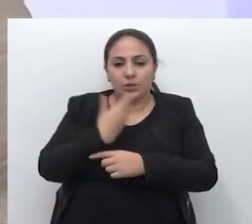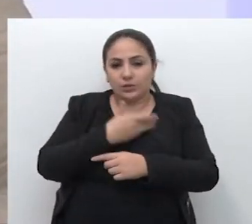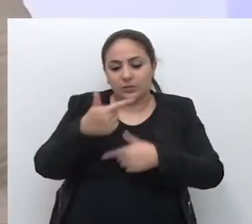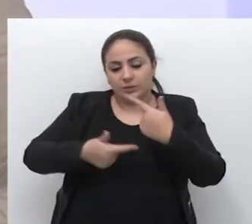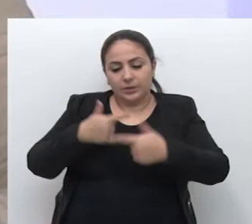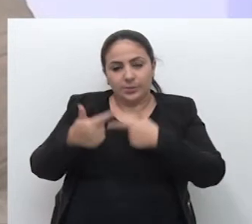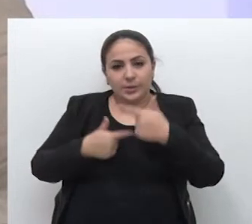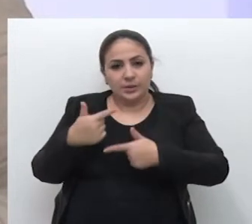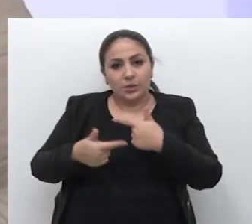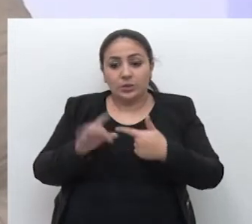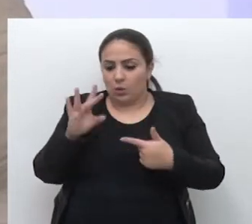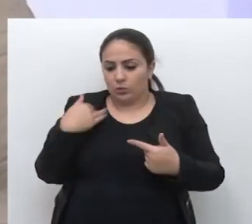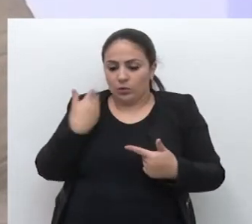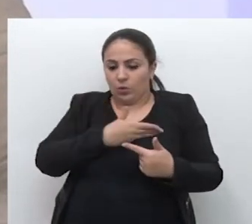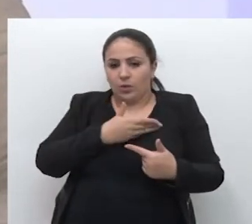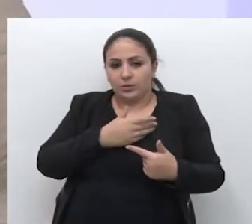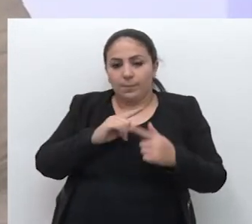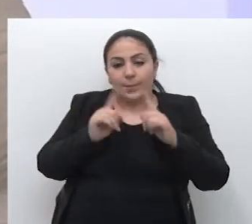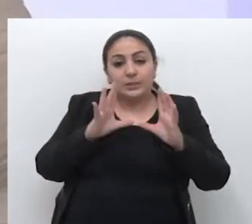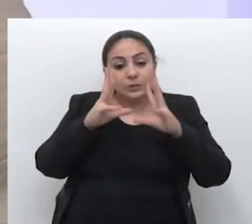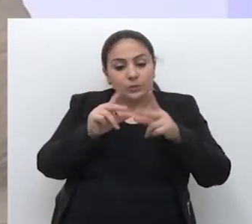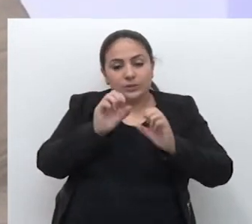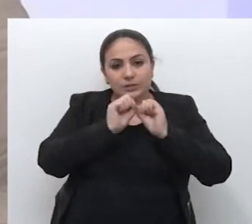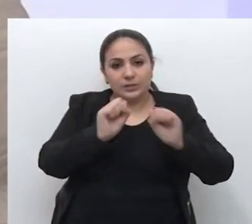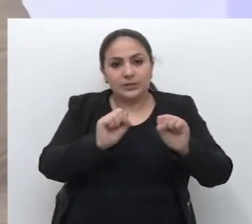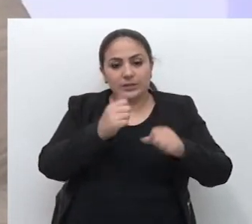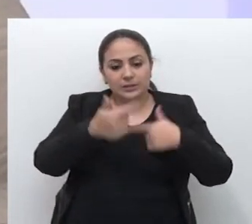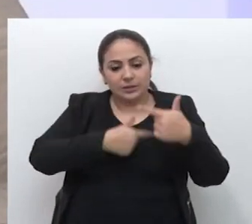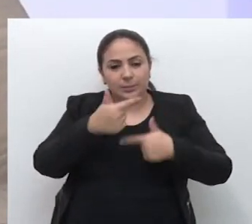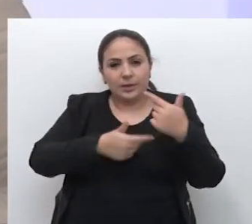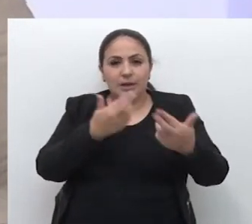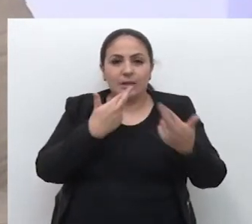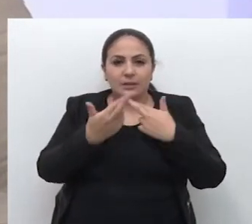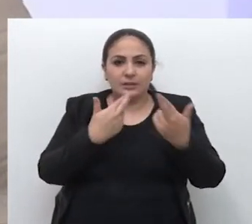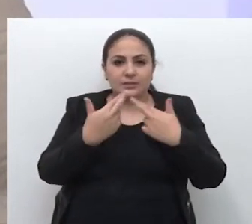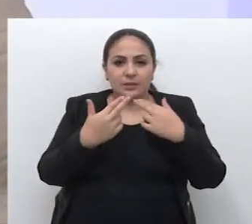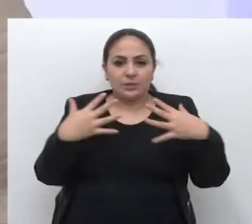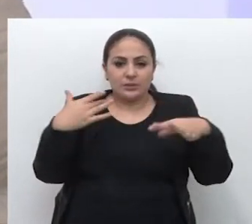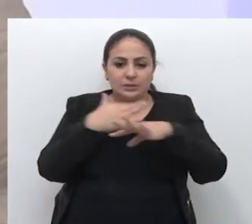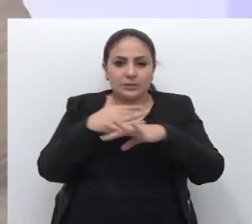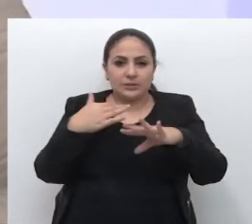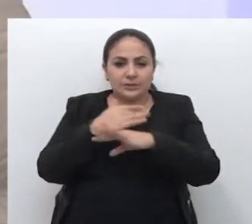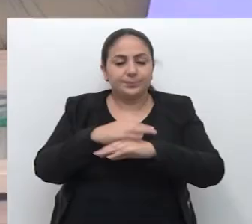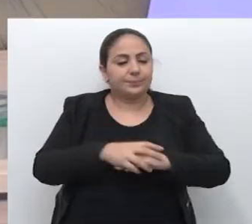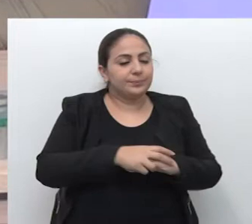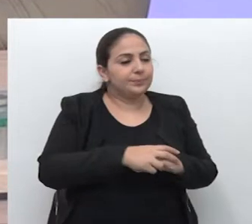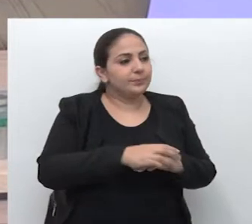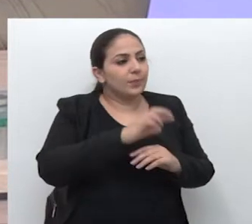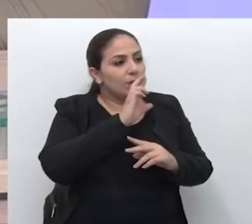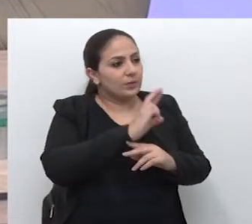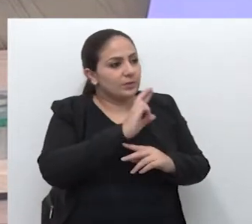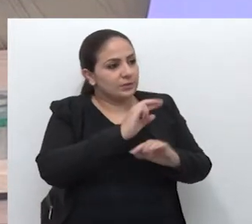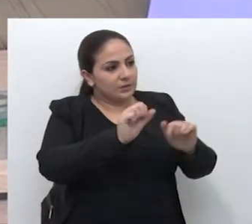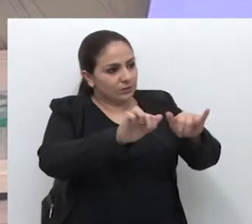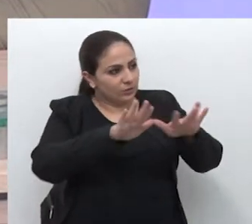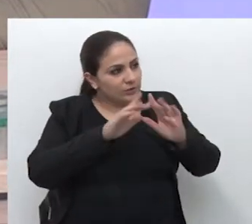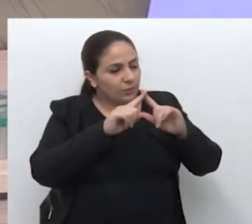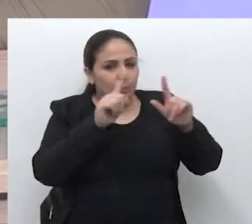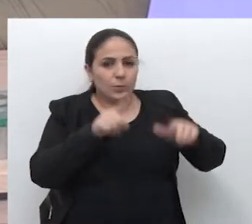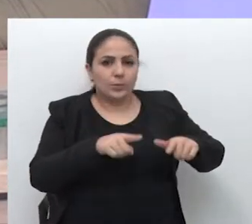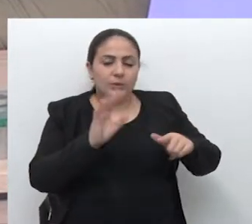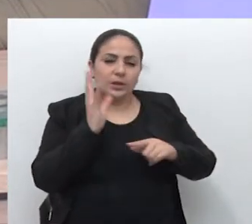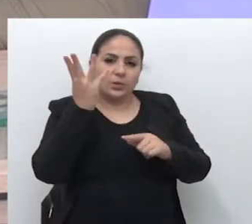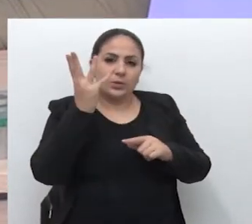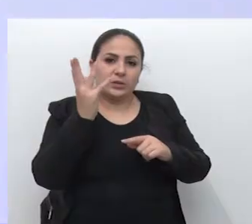trabalho, não só o nosso, mas de todas as secretarias da Prefeitura de Passo Fundo que trabalham a questão do trânsito. E os resultados, então,